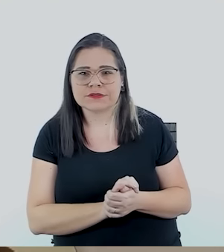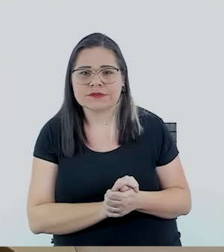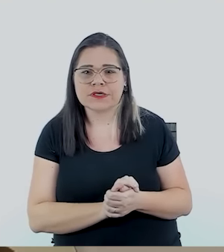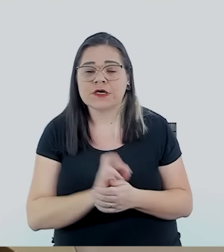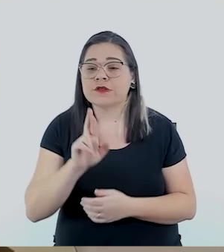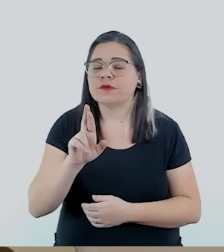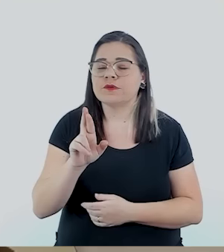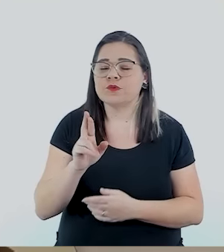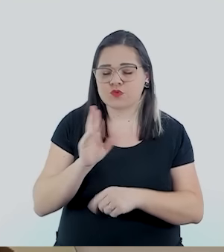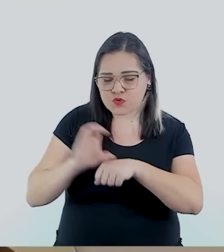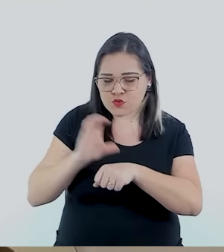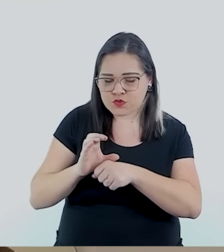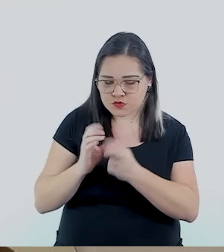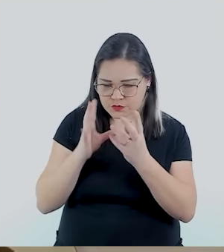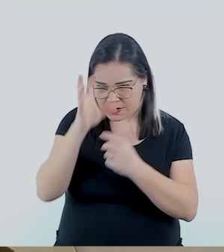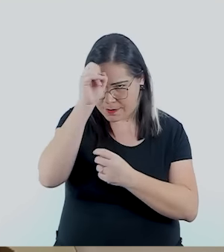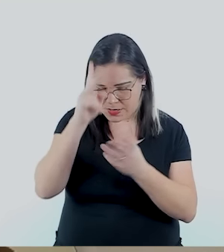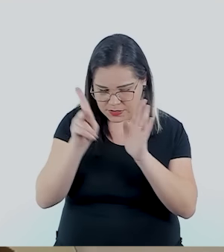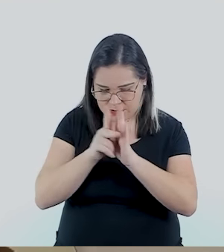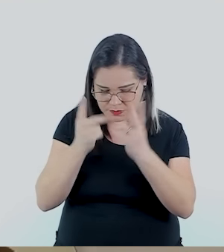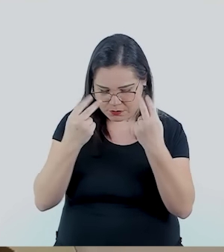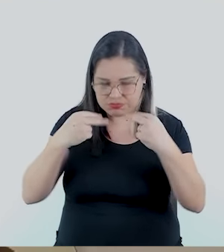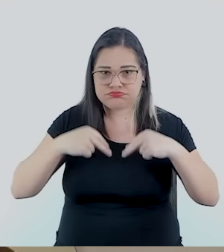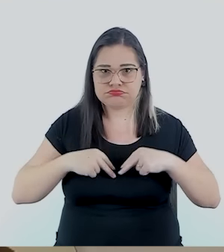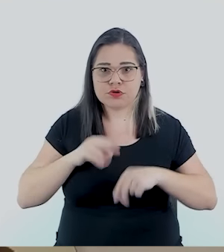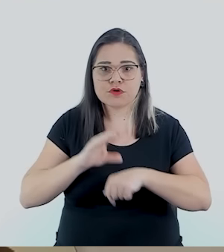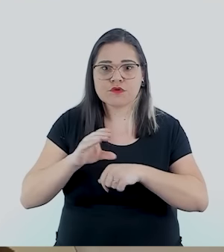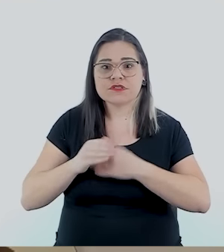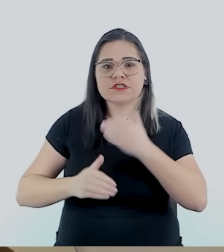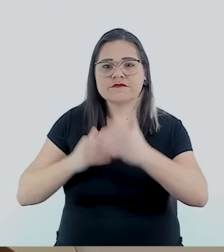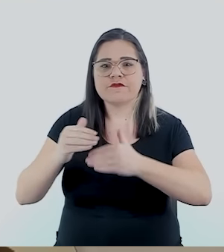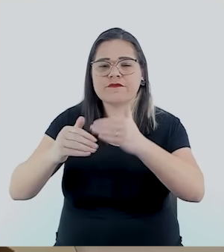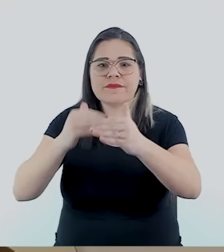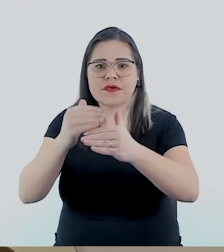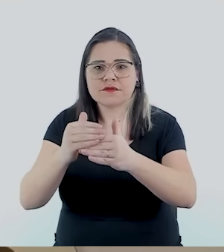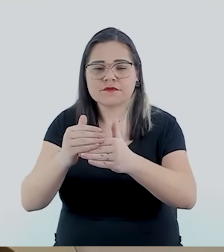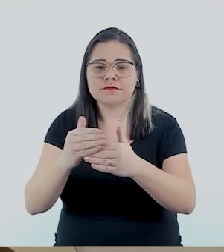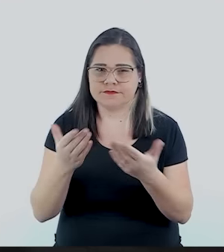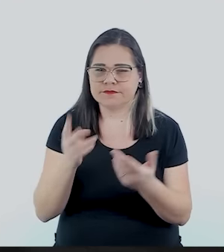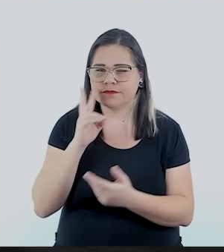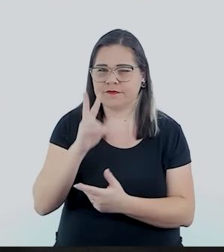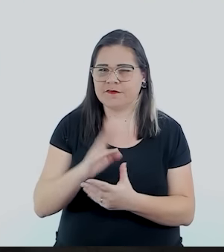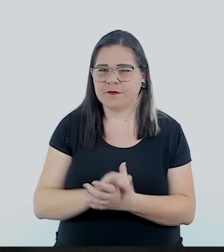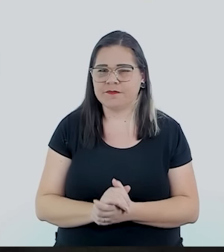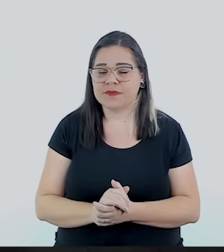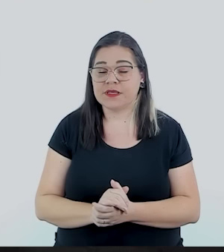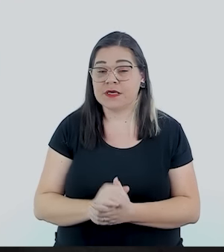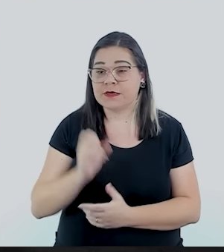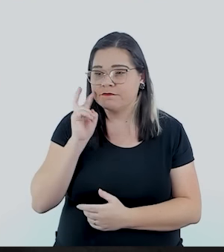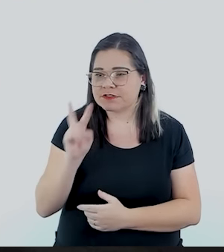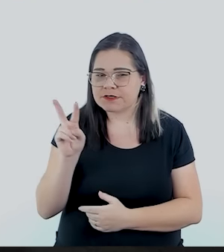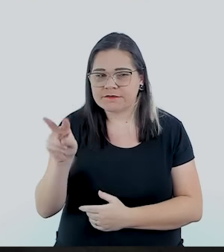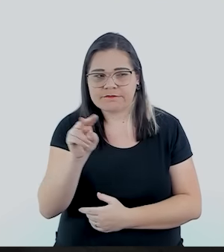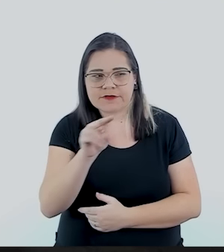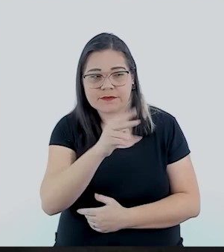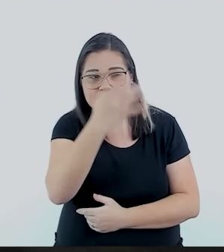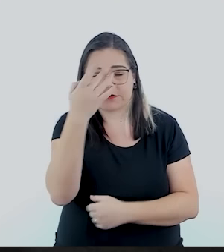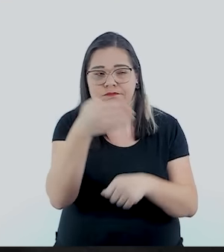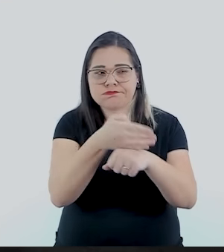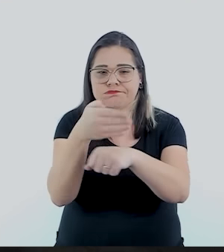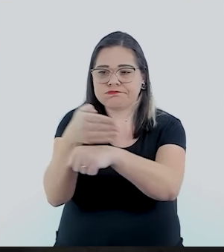nos cursos de autoconhecimento ou cursos de também de desenvolvimento de soft Skills ou hard Skills quando a gente olha para essas pessoas que estão